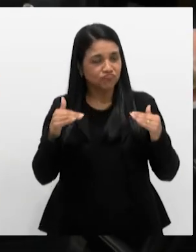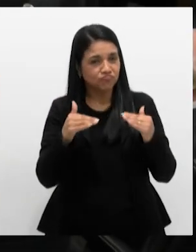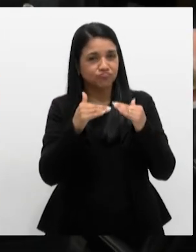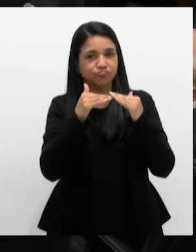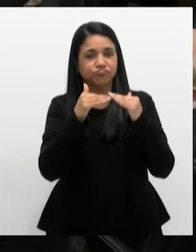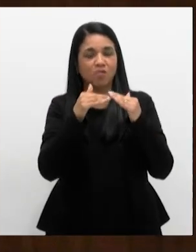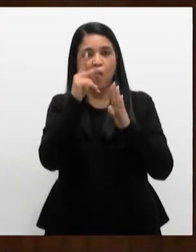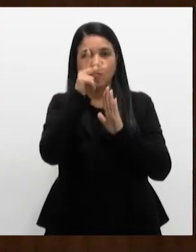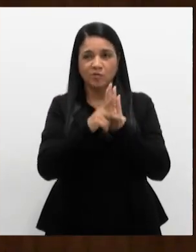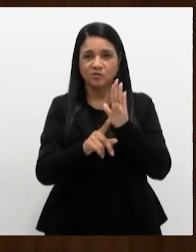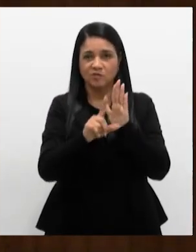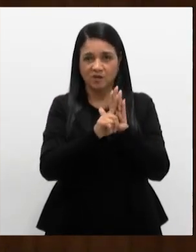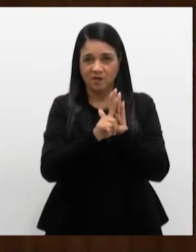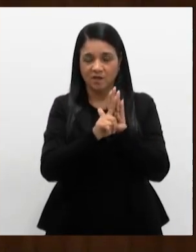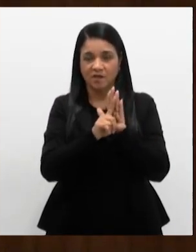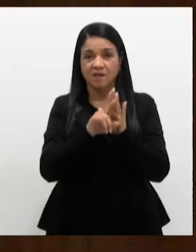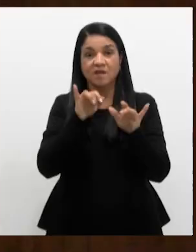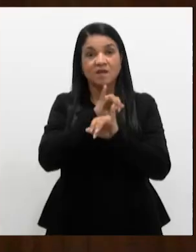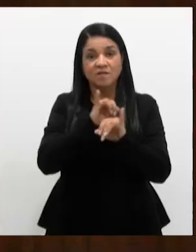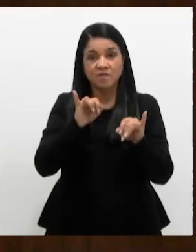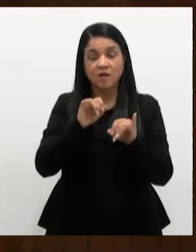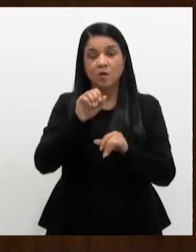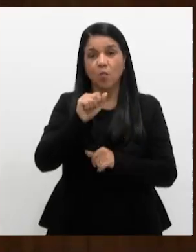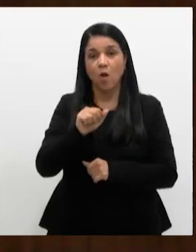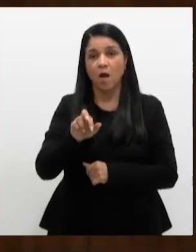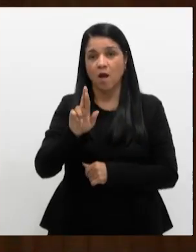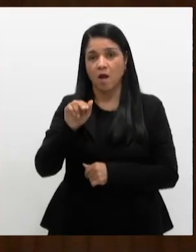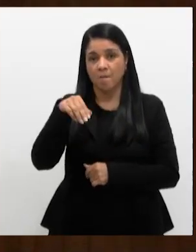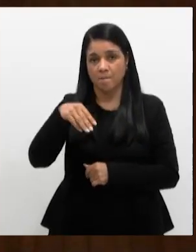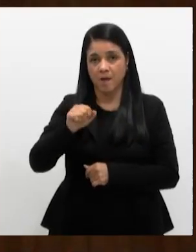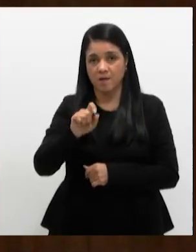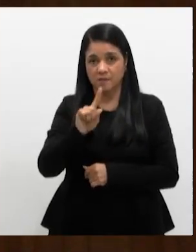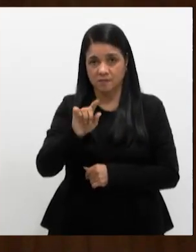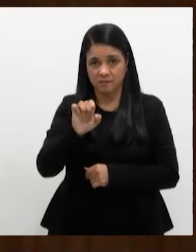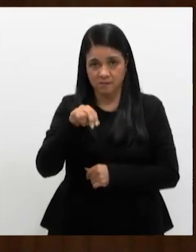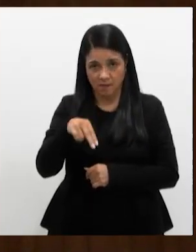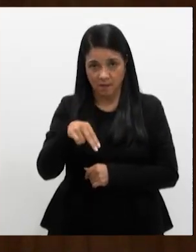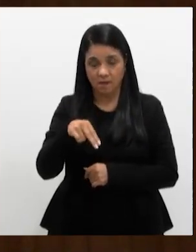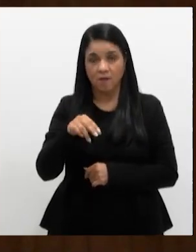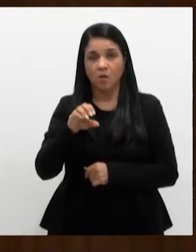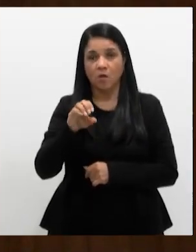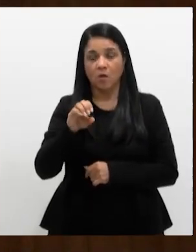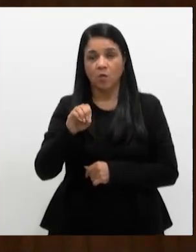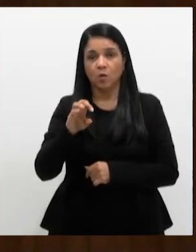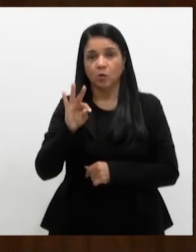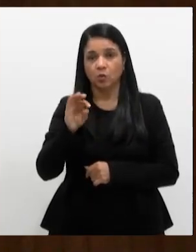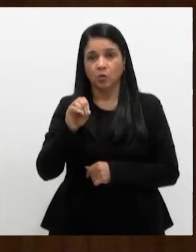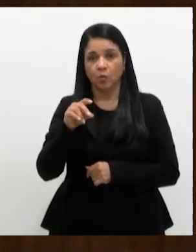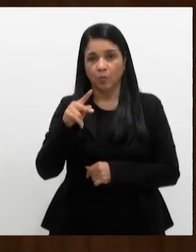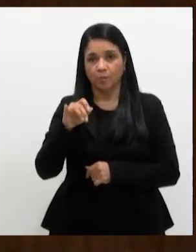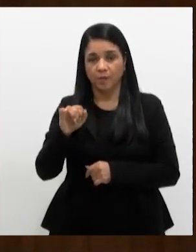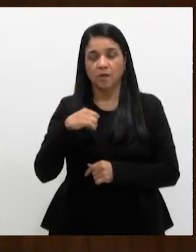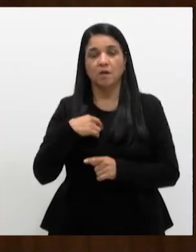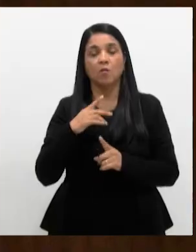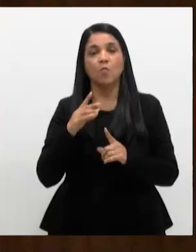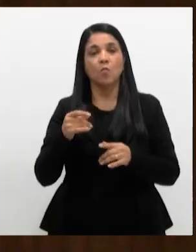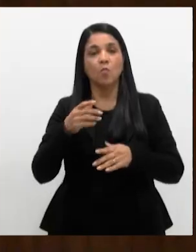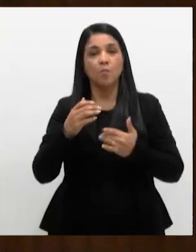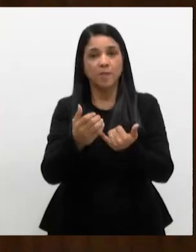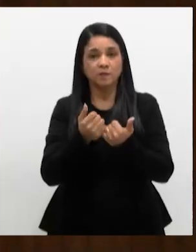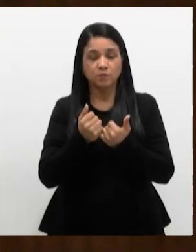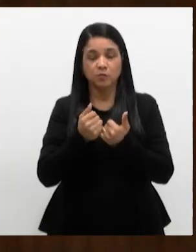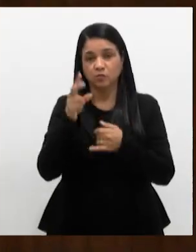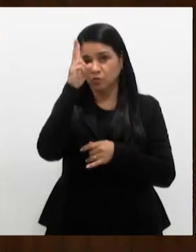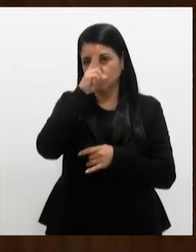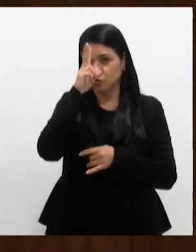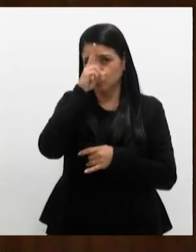ao meu projeto de lei que declara como patrimônio histórico, cultural e artístico o Armazém da Utopia. Inclusive, queria